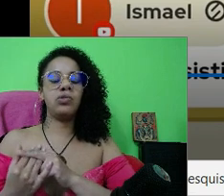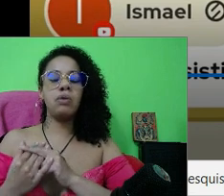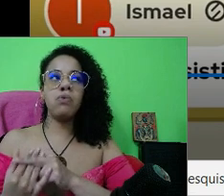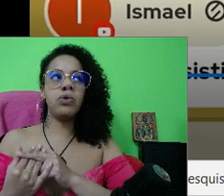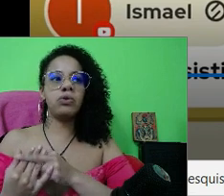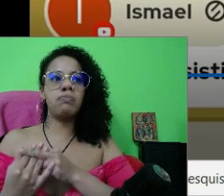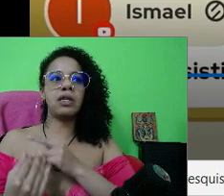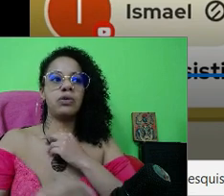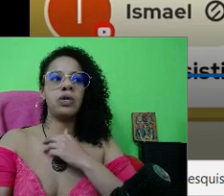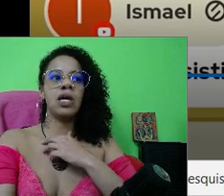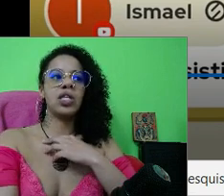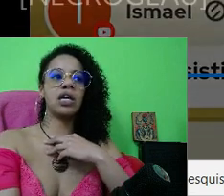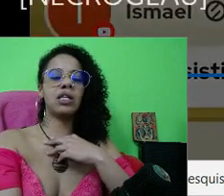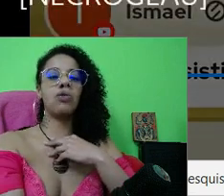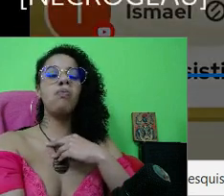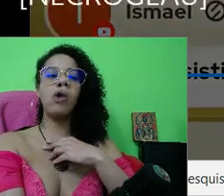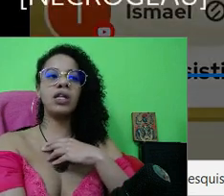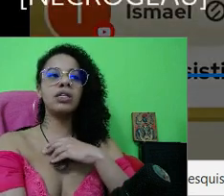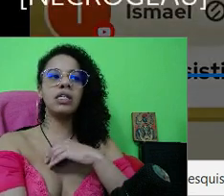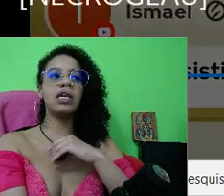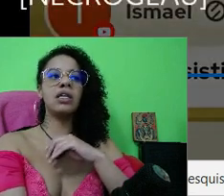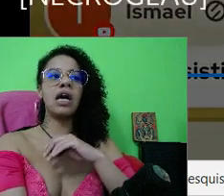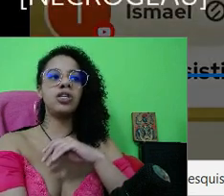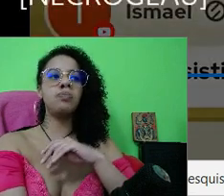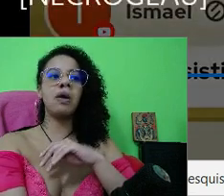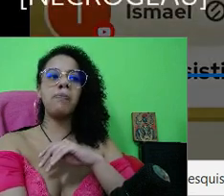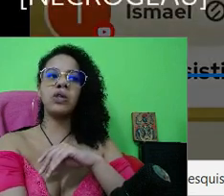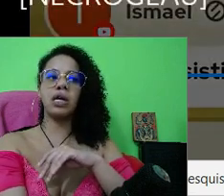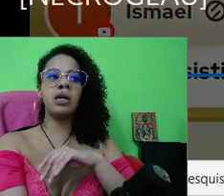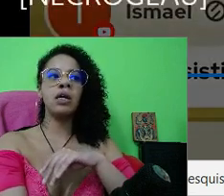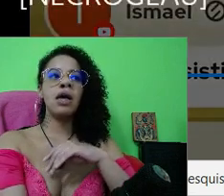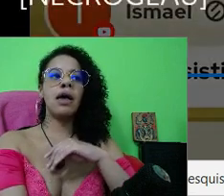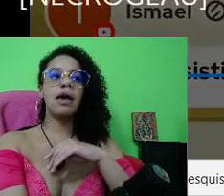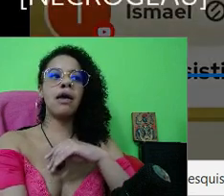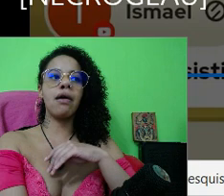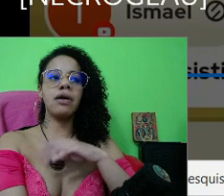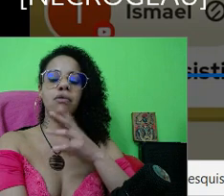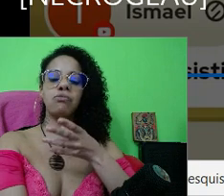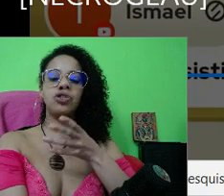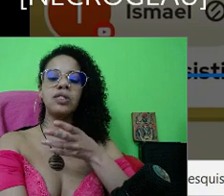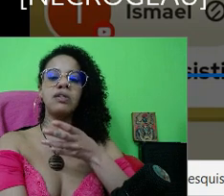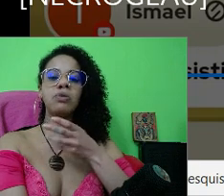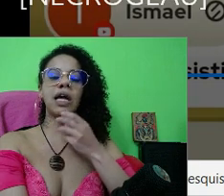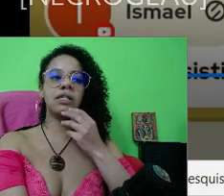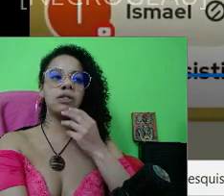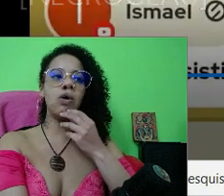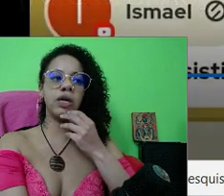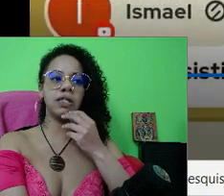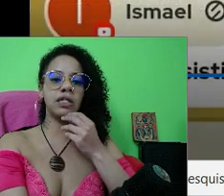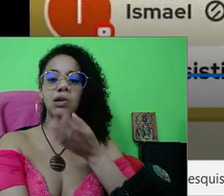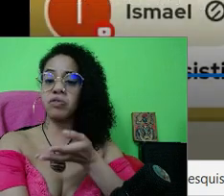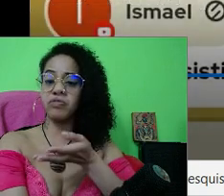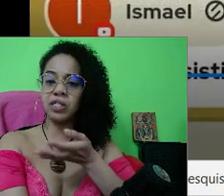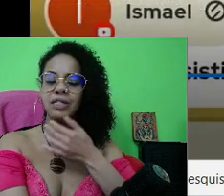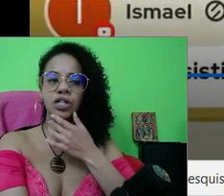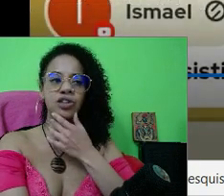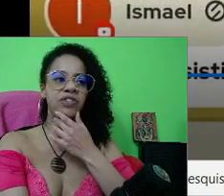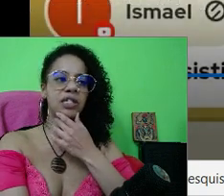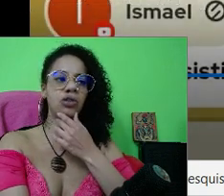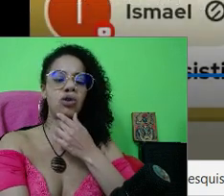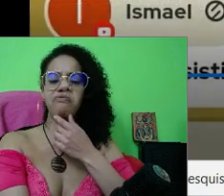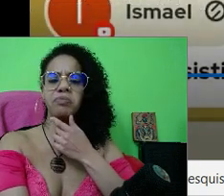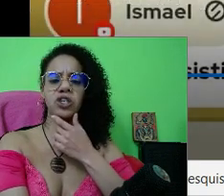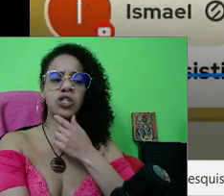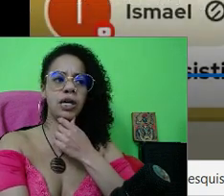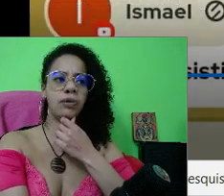isso é muito complicado tem que ter muita sinceridade para poder não dissimular as coisas não que você